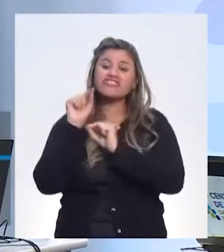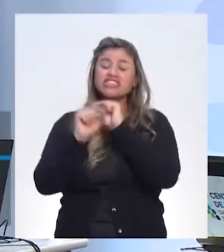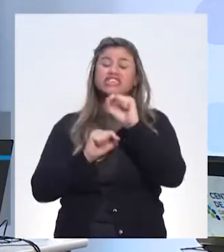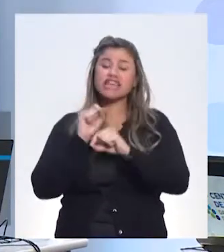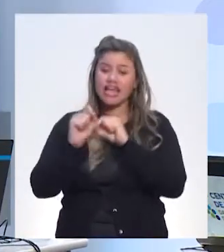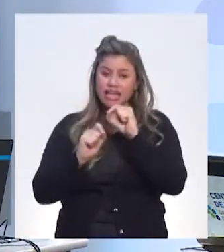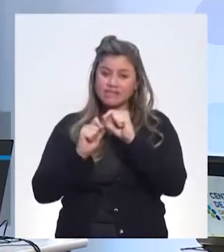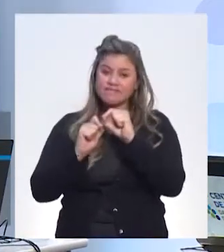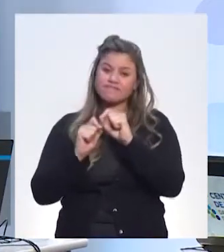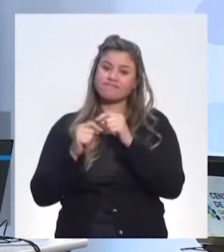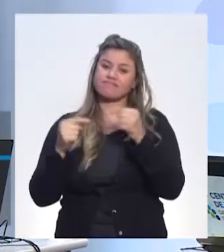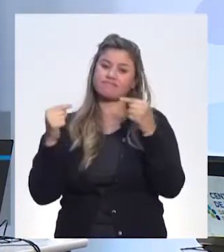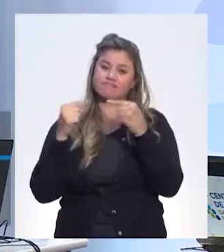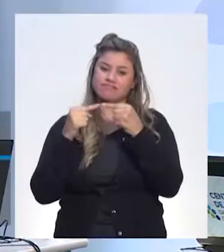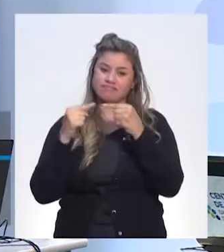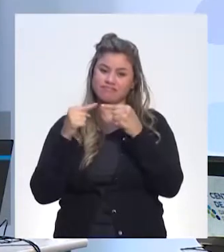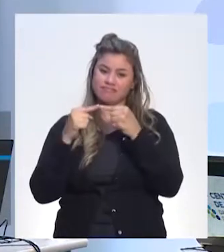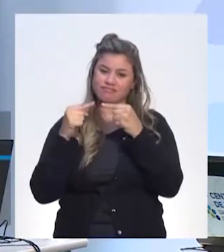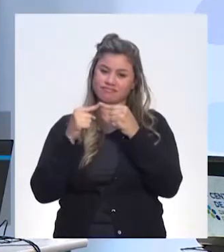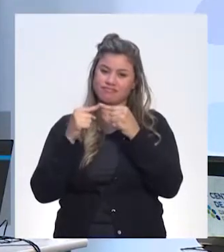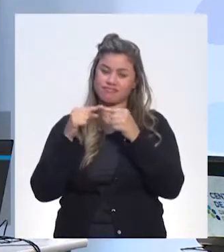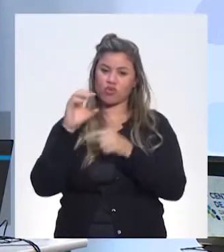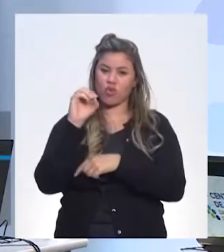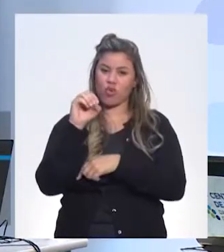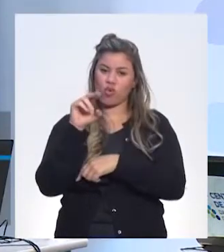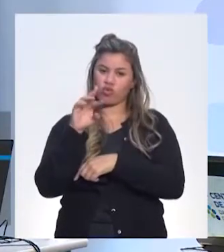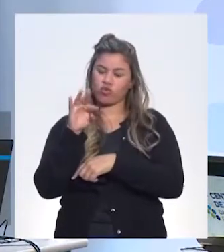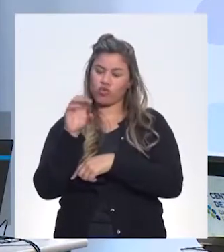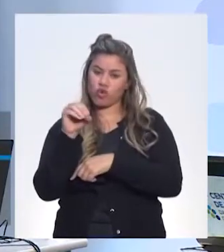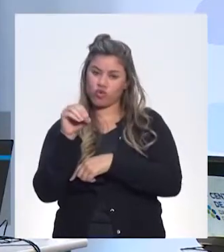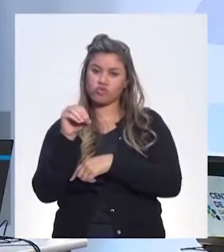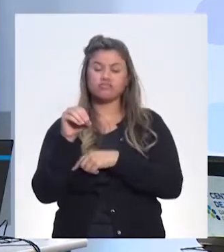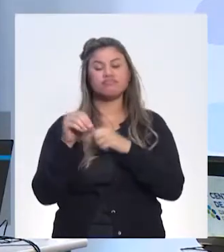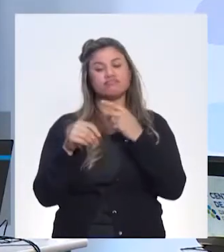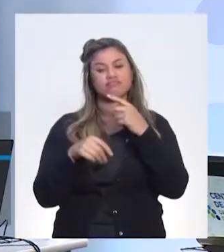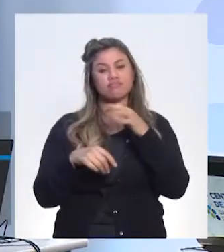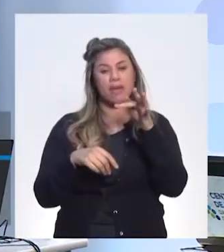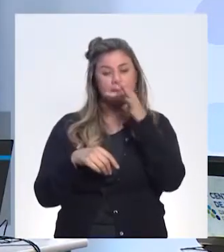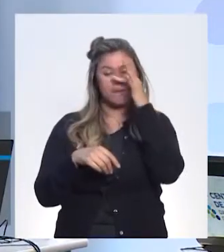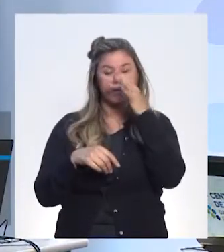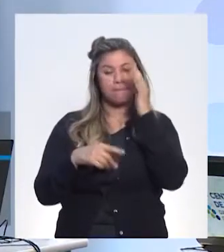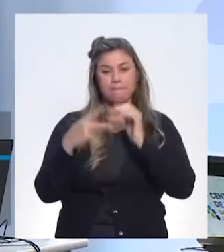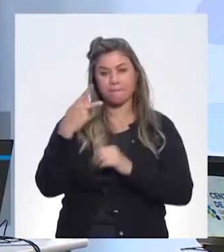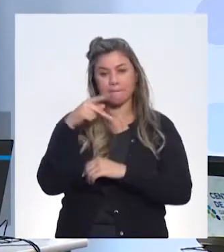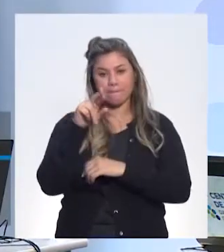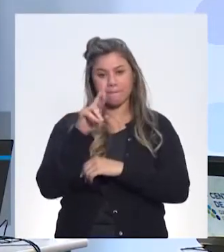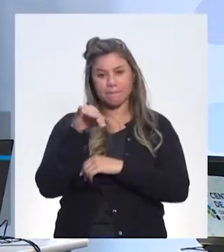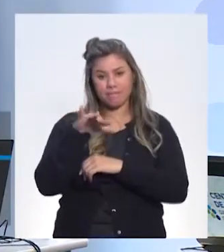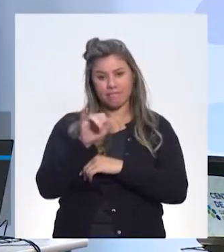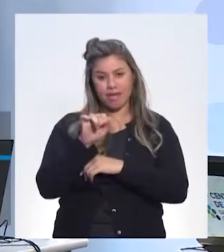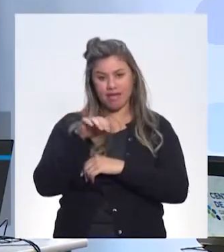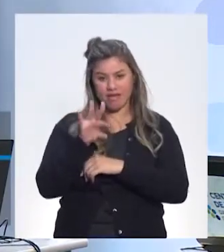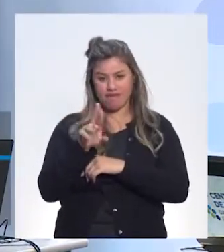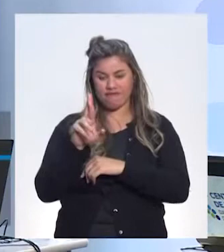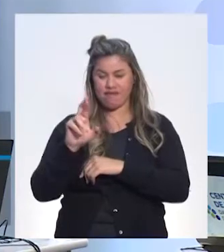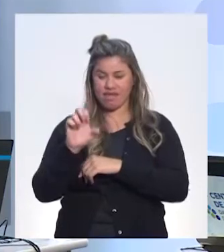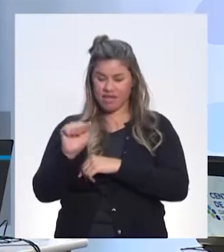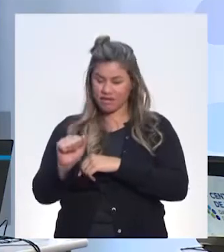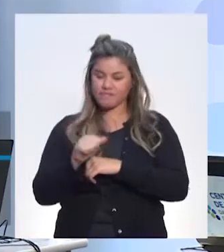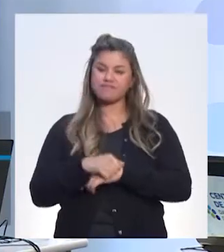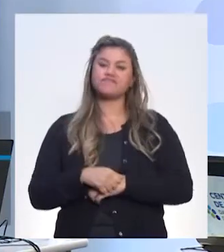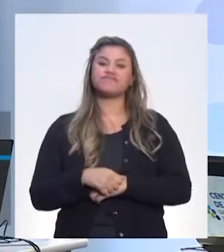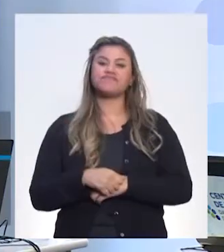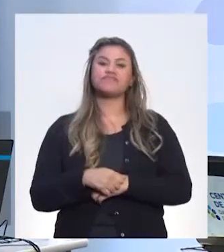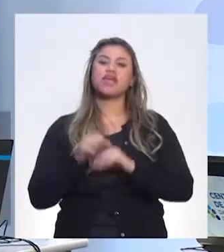aparecer no outono e na primavera. Ok, pessoal? Muito bem. Então,